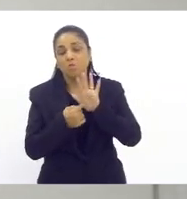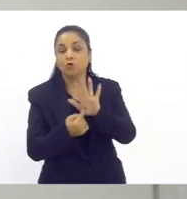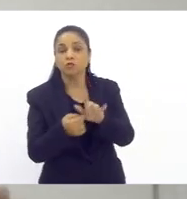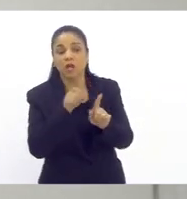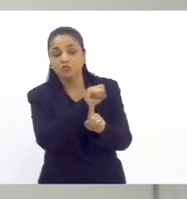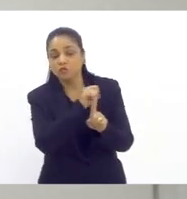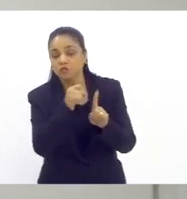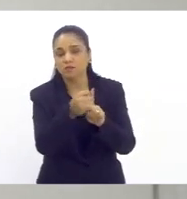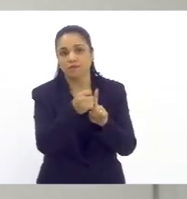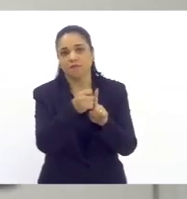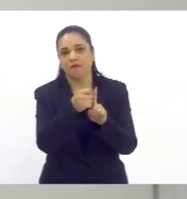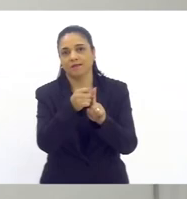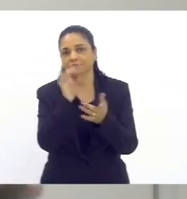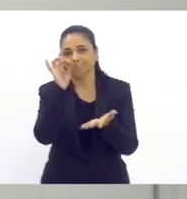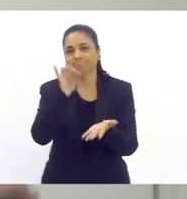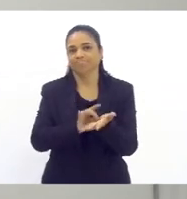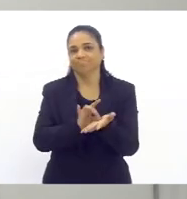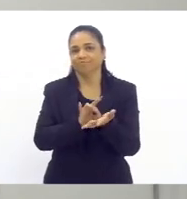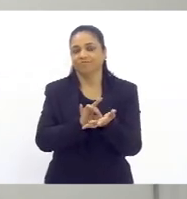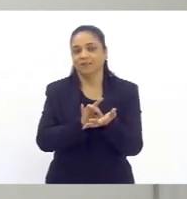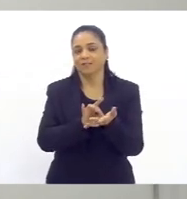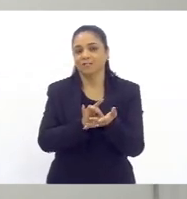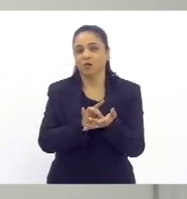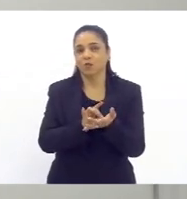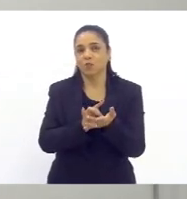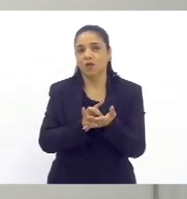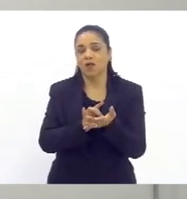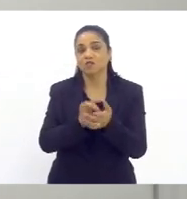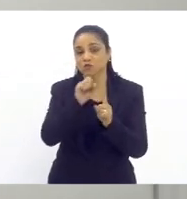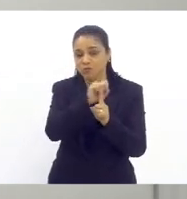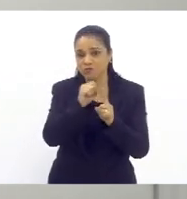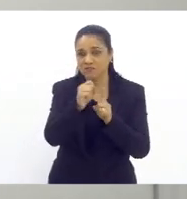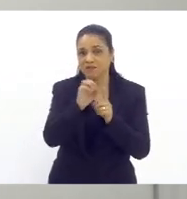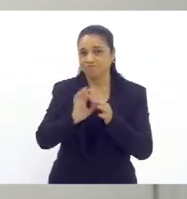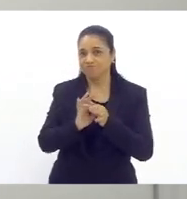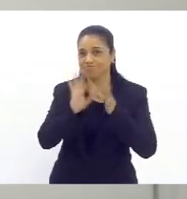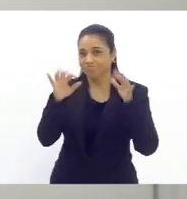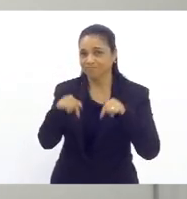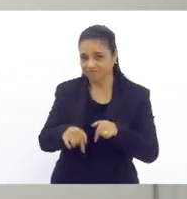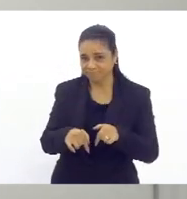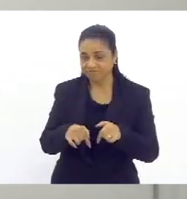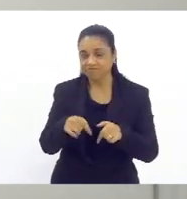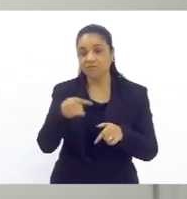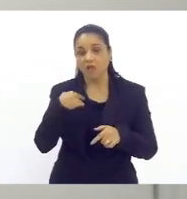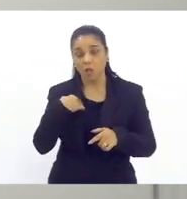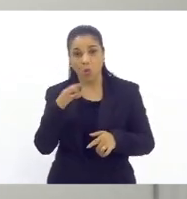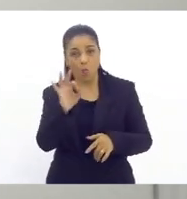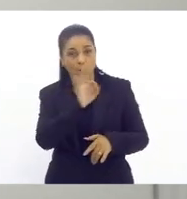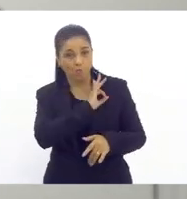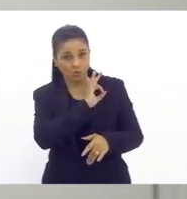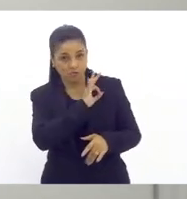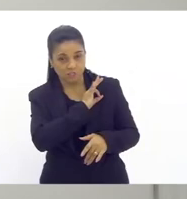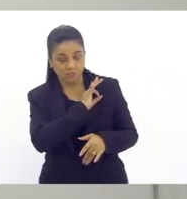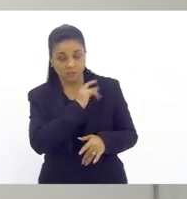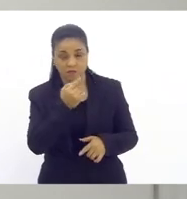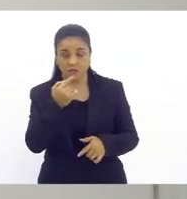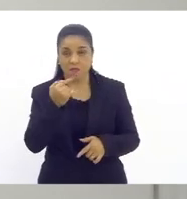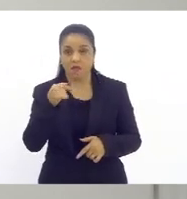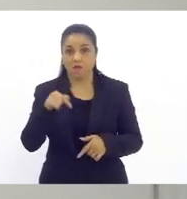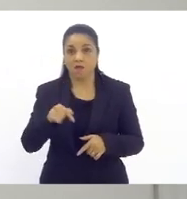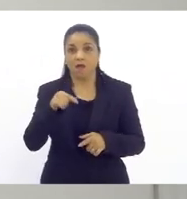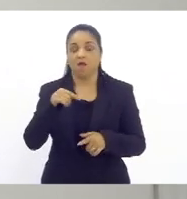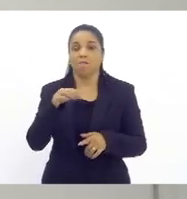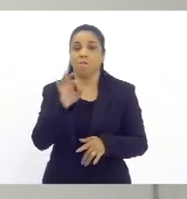isso é reflexo de um estado democrático de direito e a Corporação polícia militar e eu pessoalmente por aquilo que eu já falei